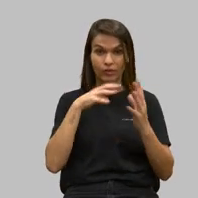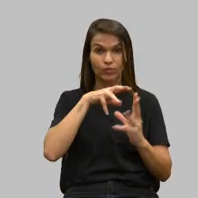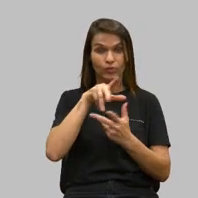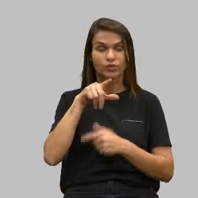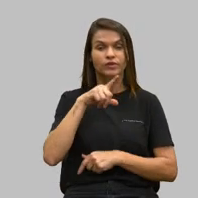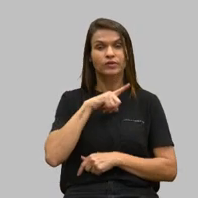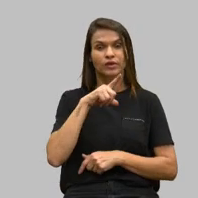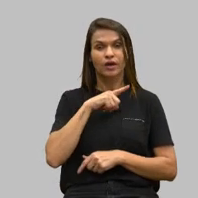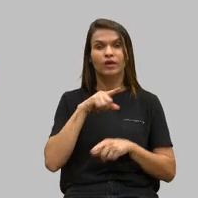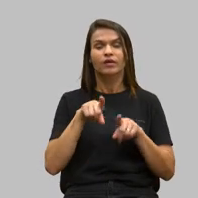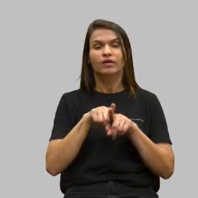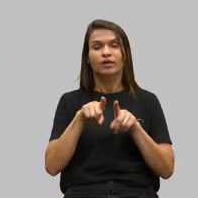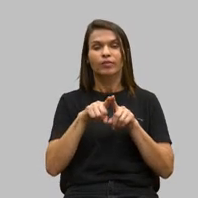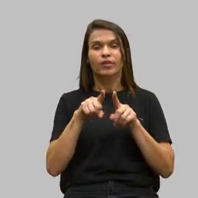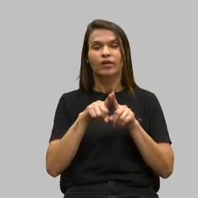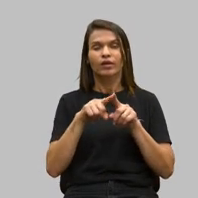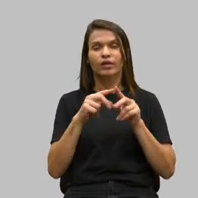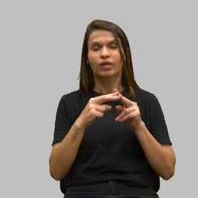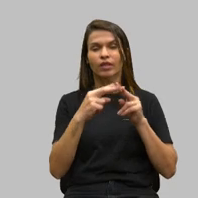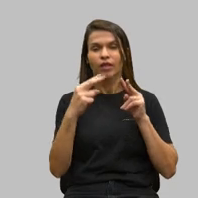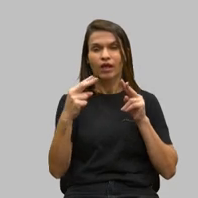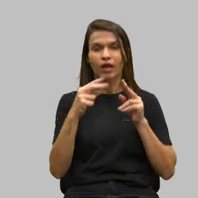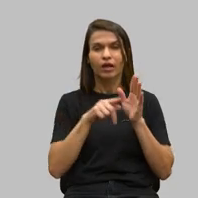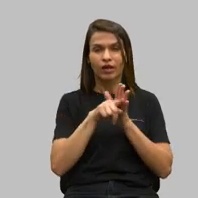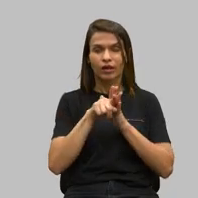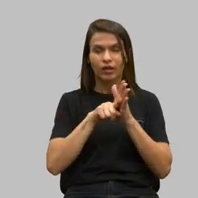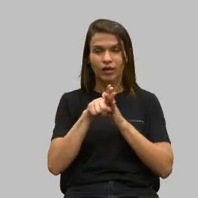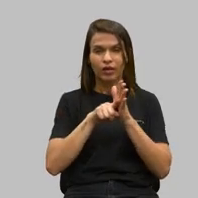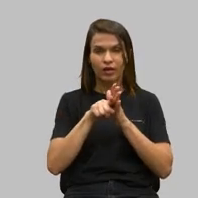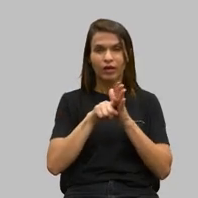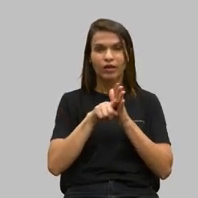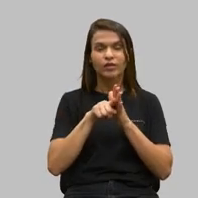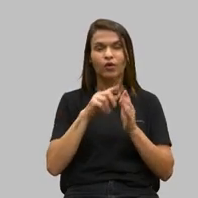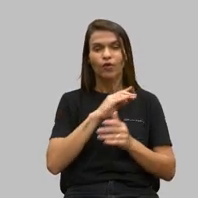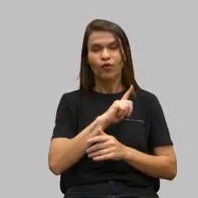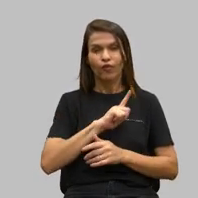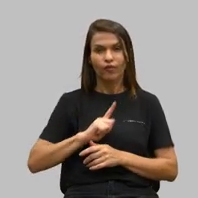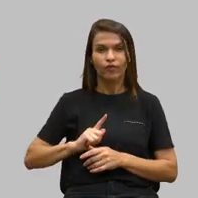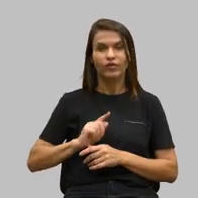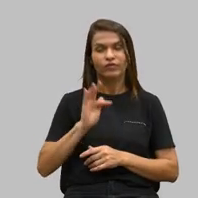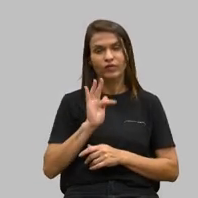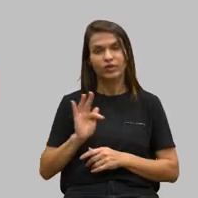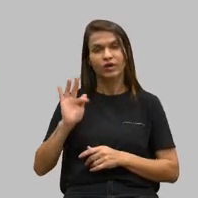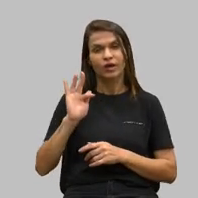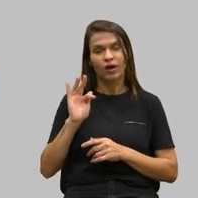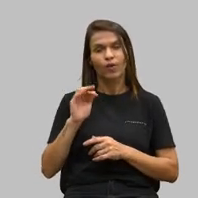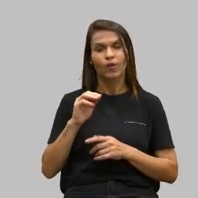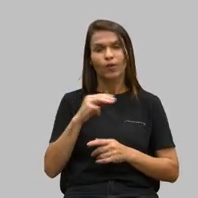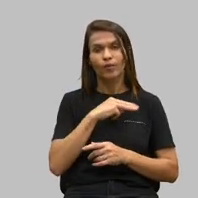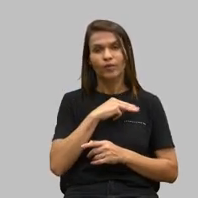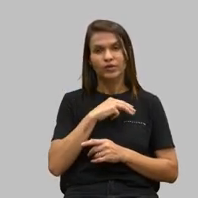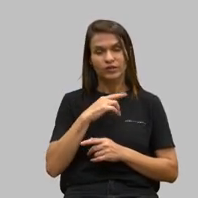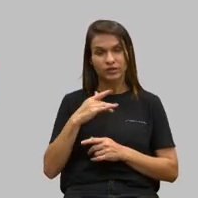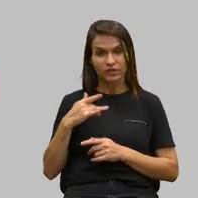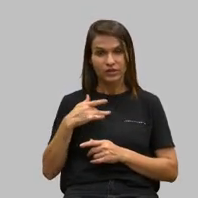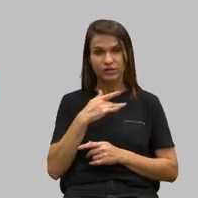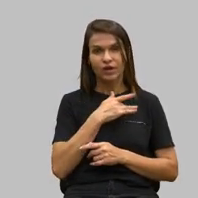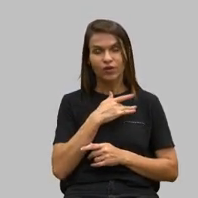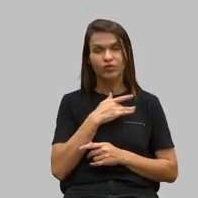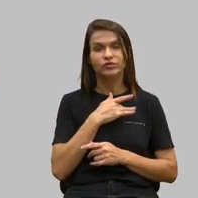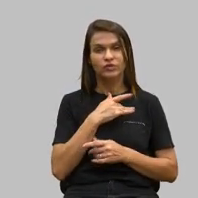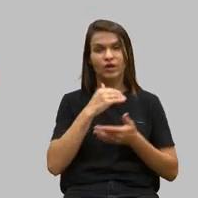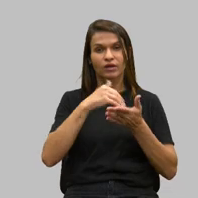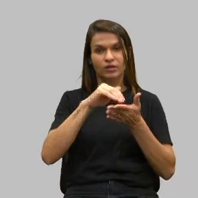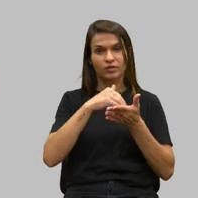Teleconsultoria, temos aí, junto com o governo federal, financiamento do Ministério da Saúde, Anistela Haddad, nossa secretária de Saúde